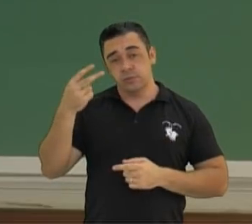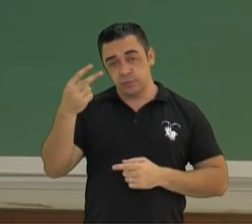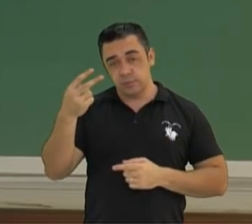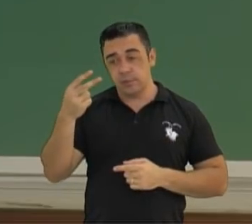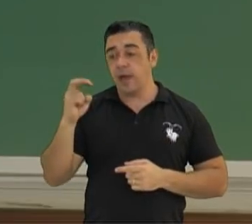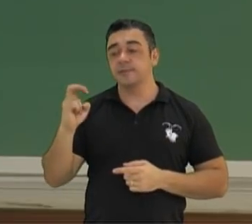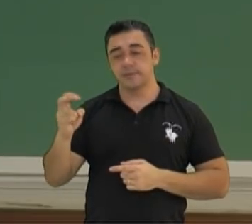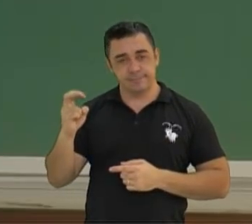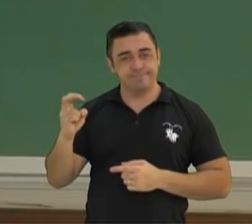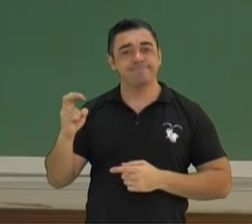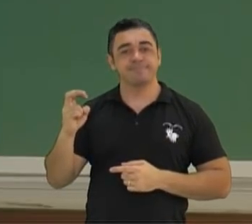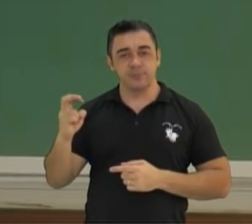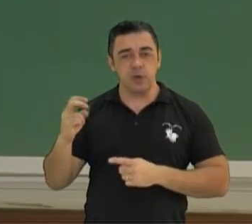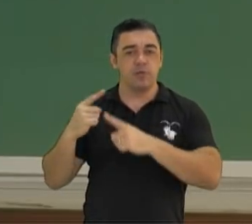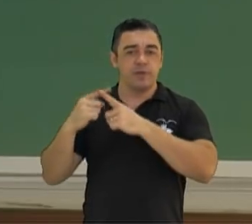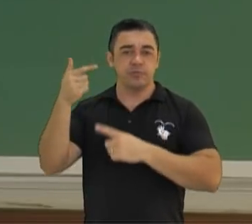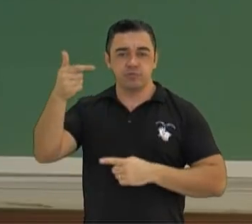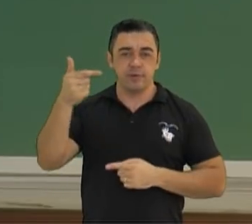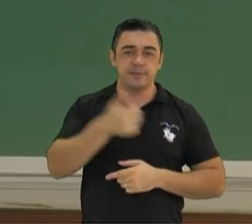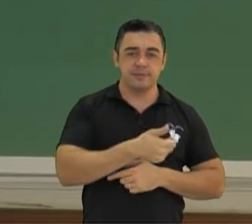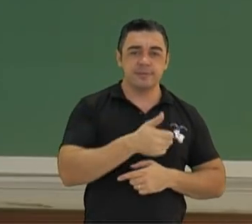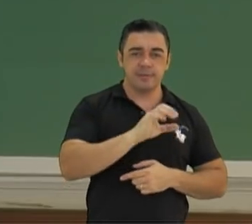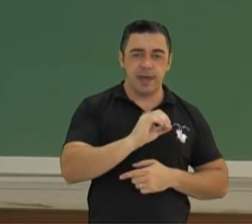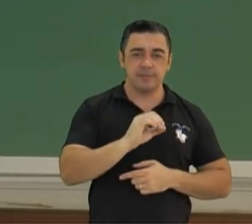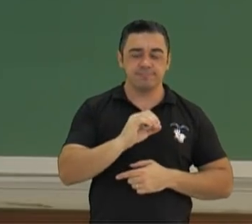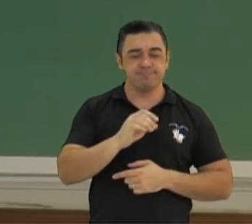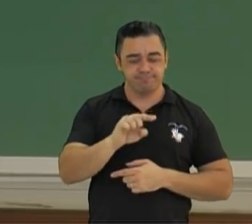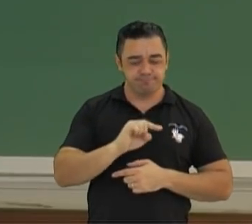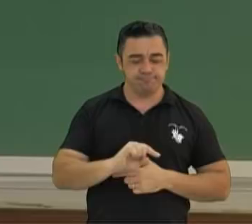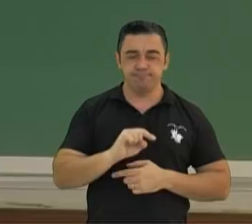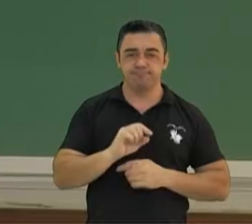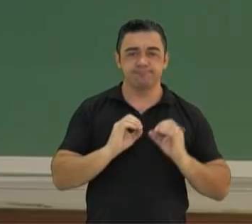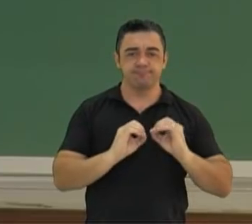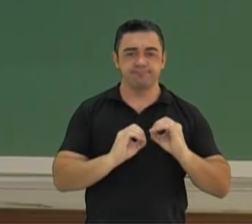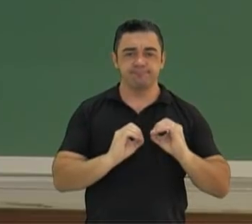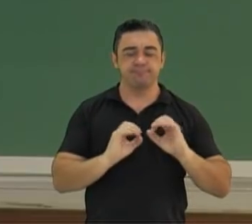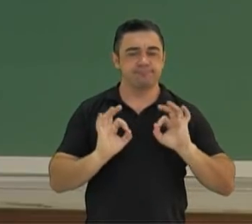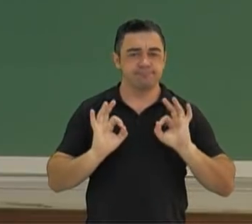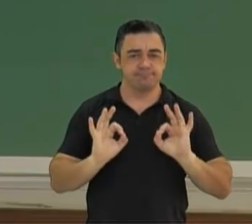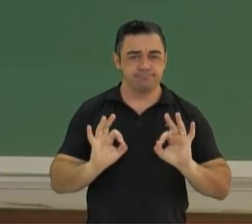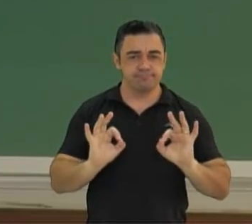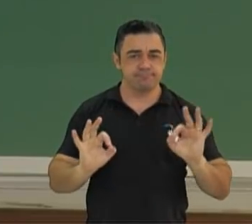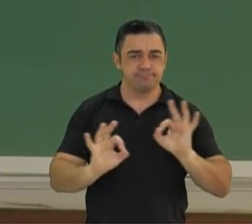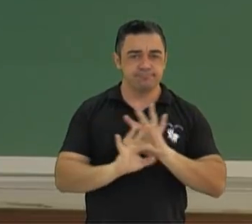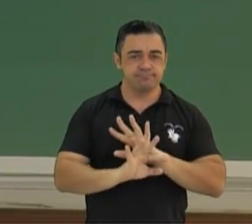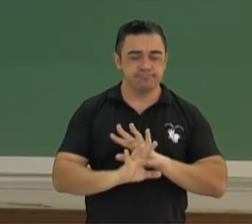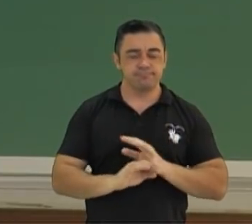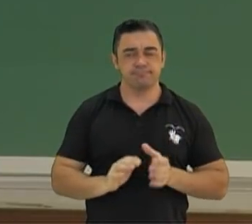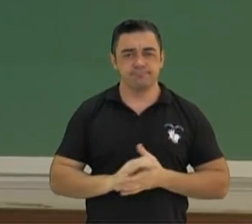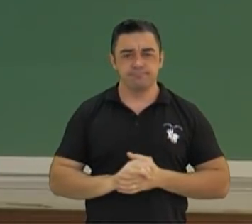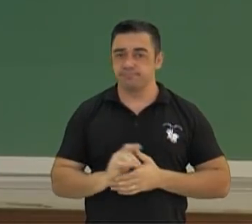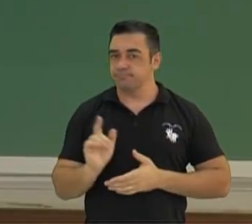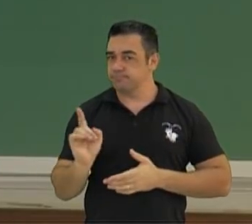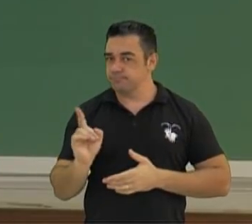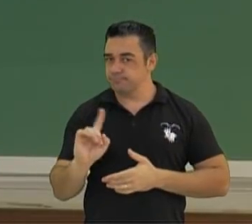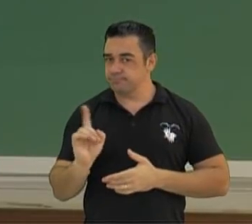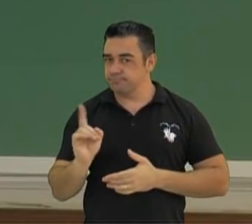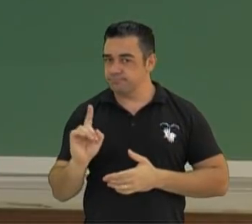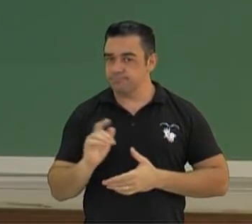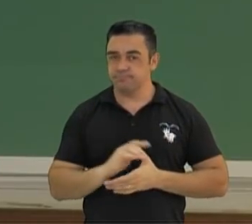O 5. 2 vezes 5, 10 e 10 menos 10, 0. Acabou?